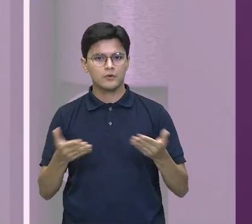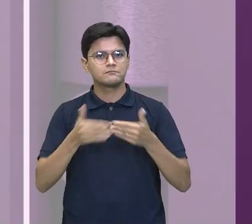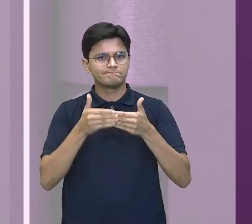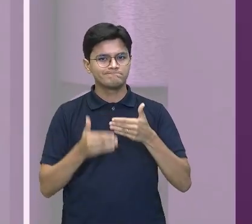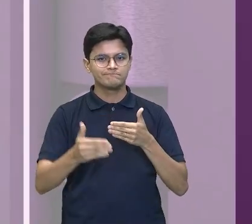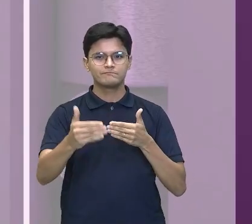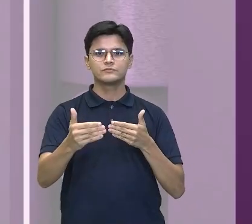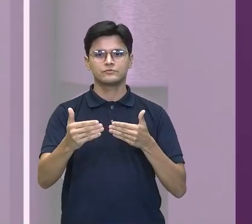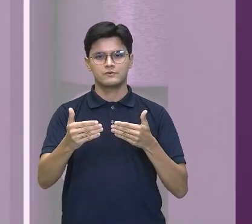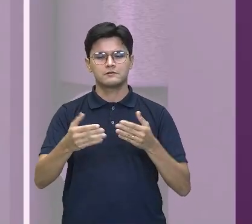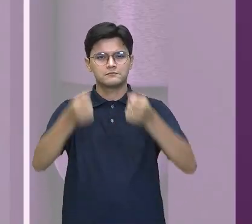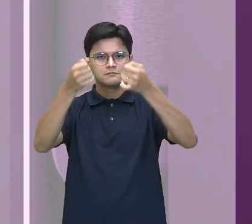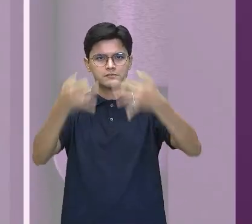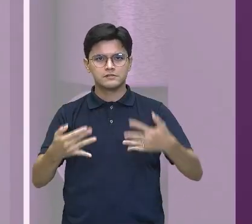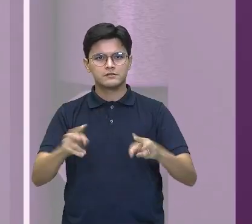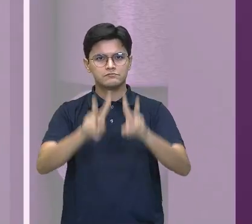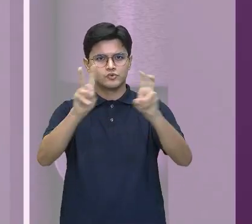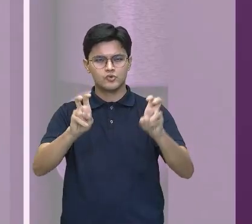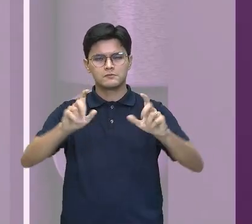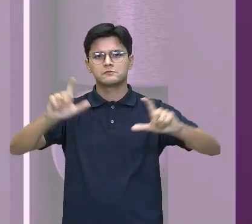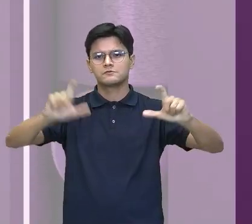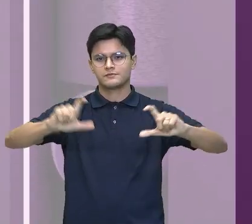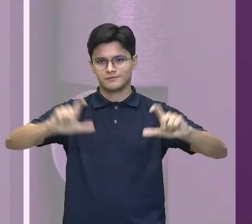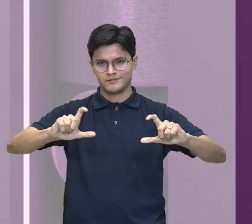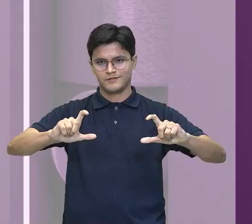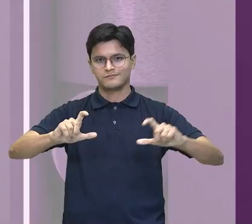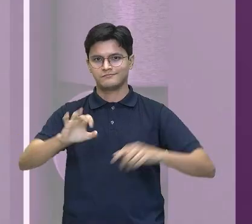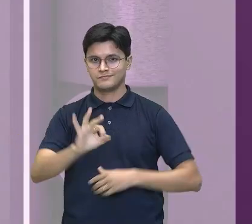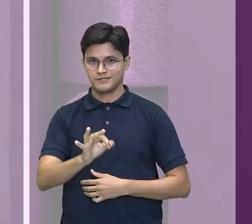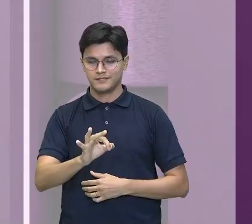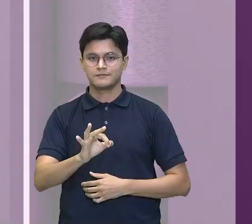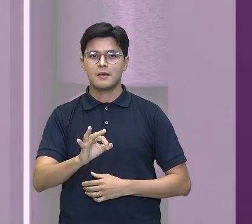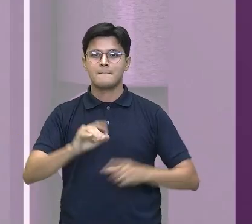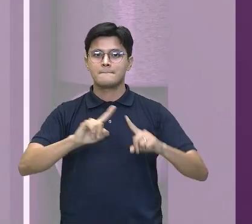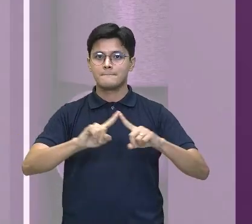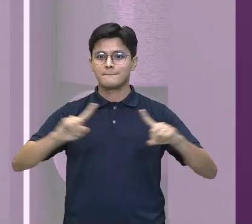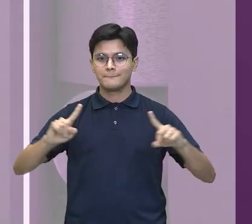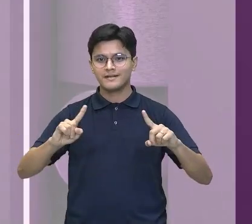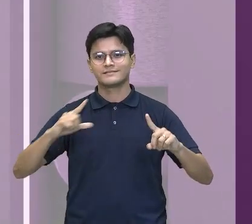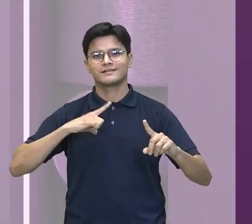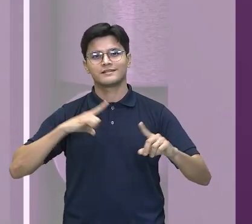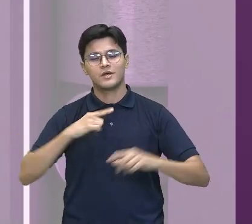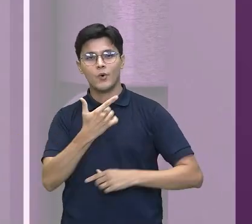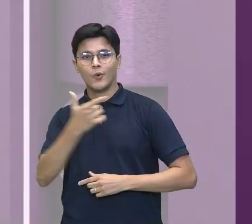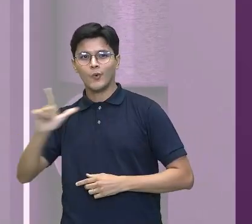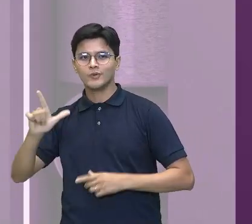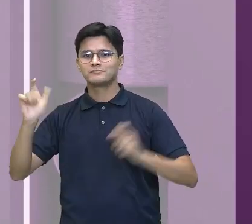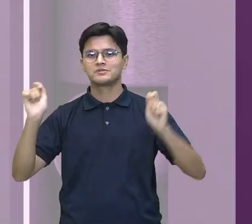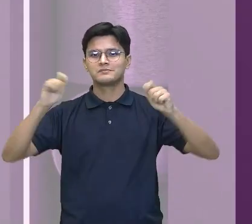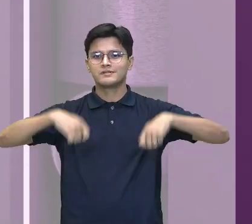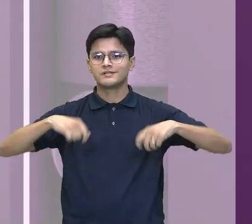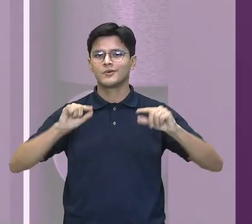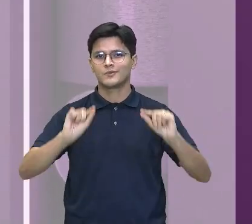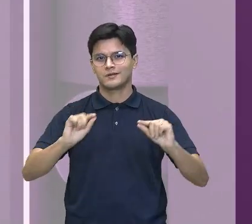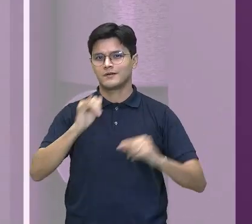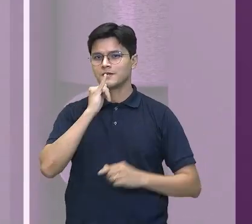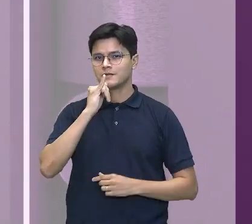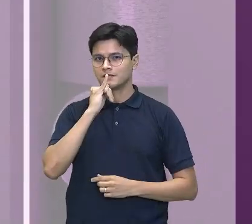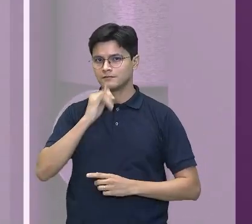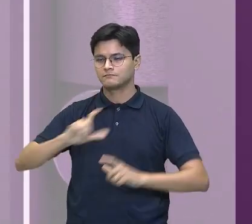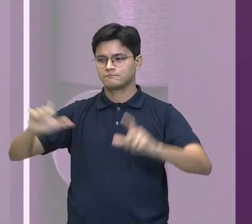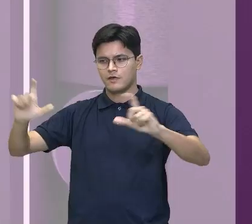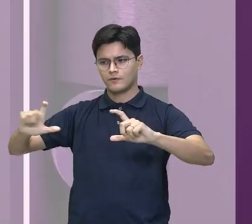reduzida, porque a gente só fez substituir, tá? Mas quando a gente se deparar com a equação reduzida, a gente tem que olhar e